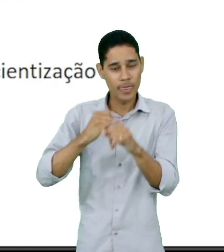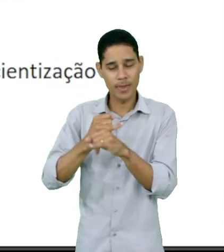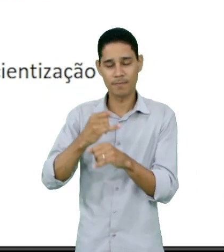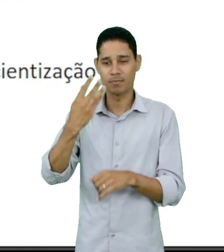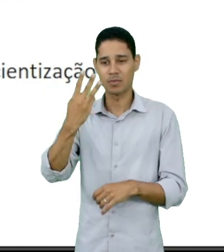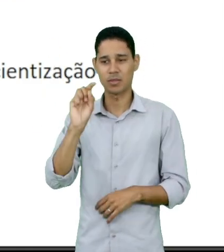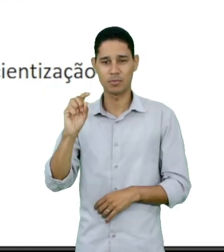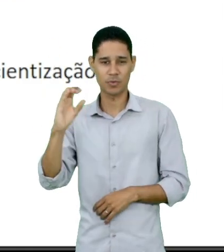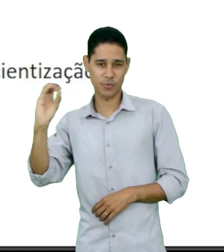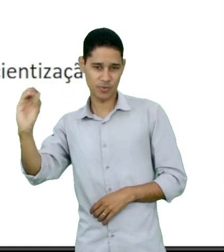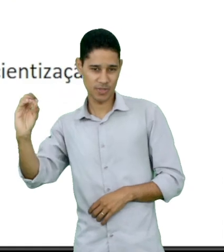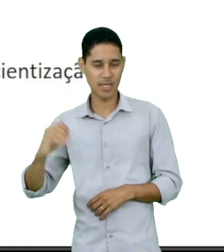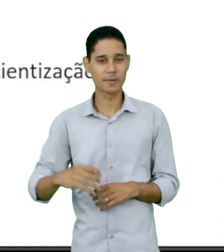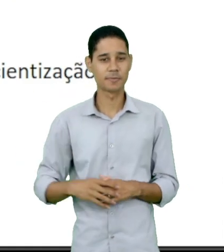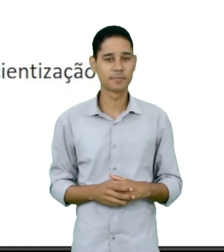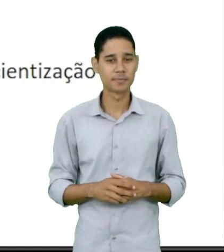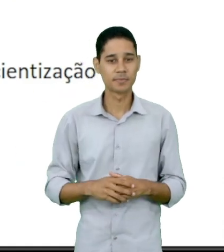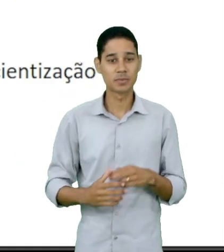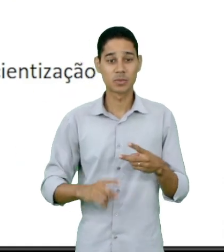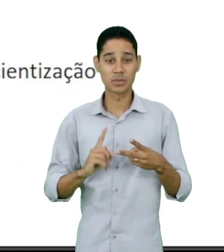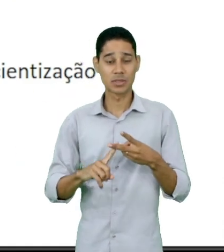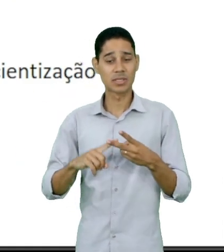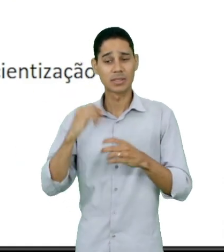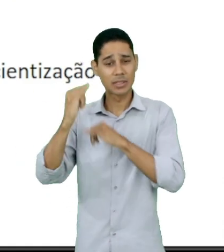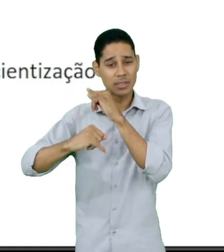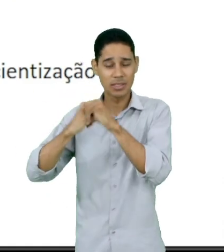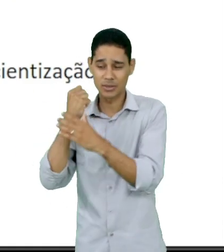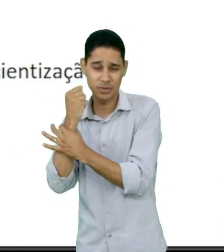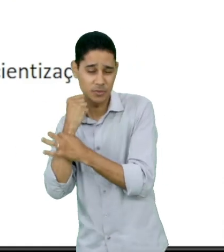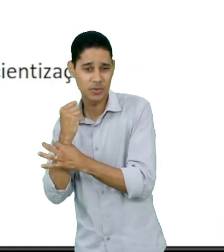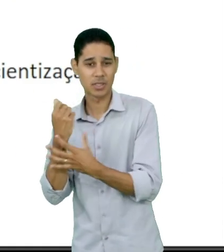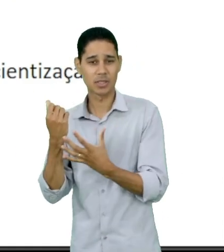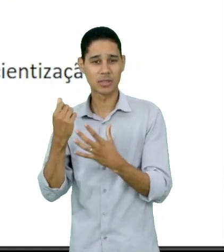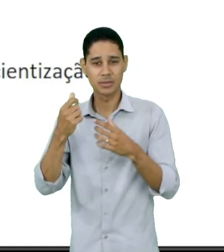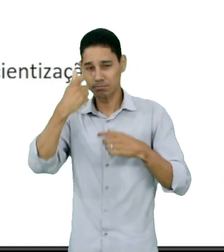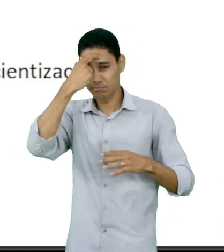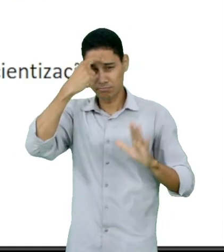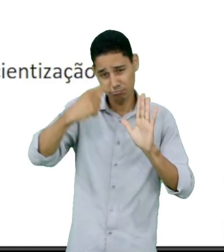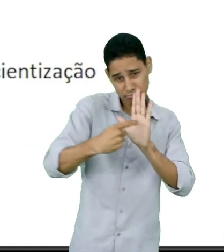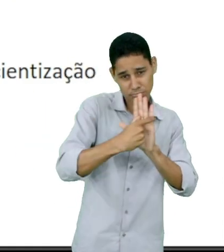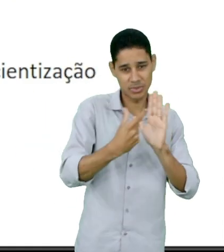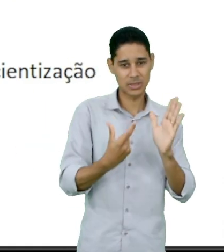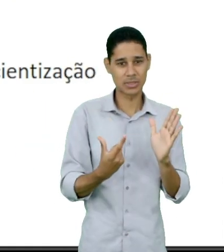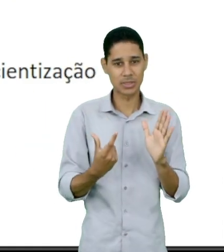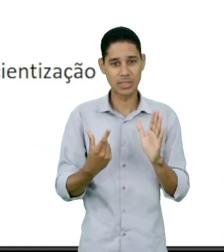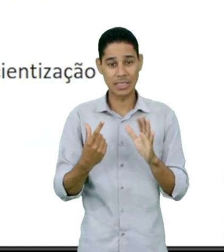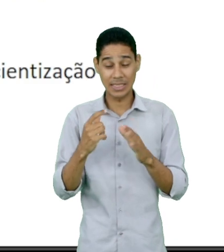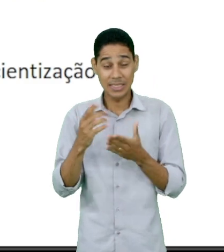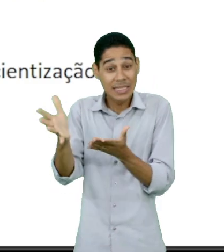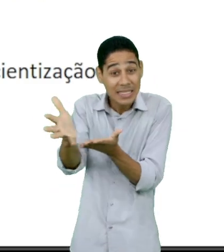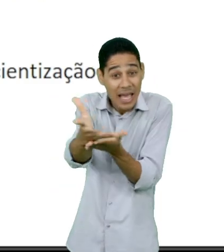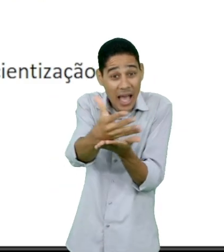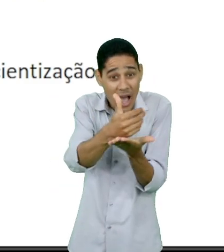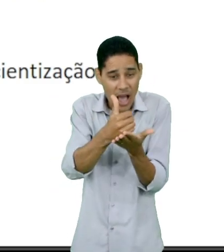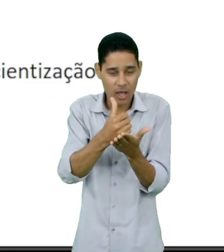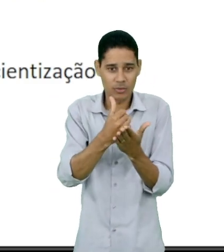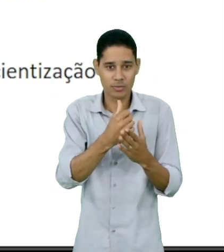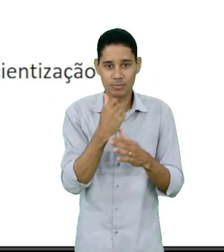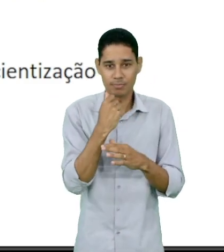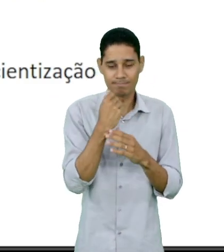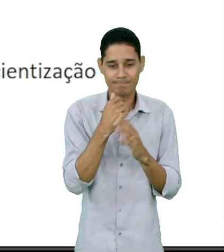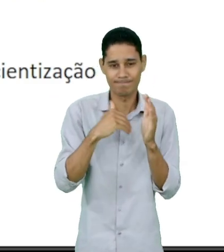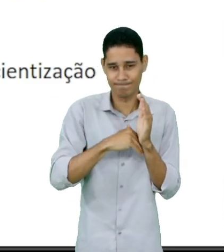mais, segurança na web, inteligência artificial, privacidade de dados, cloud computing,